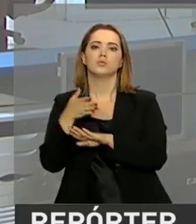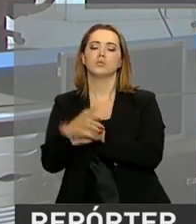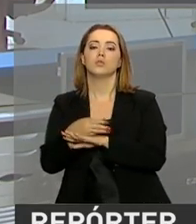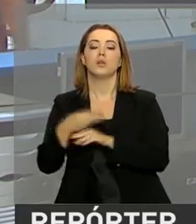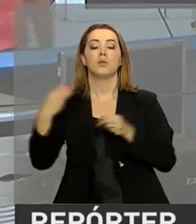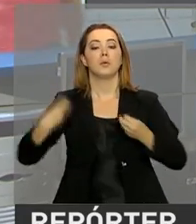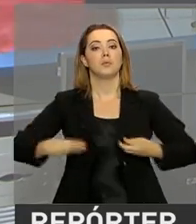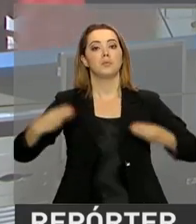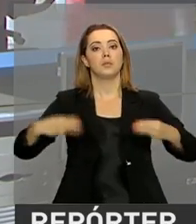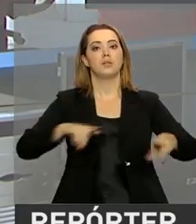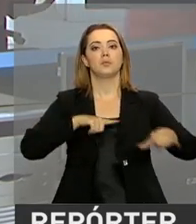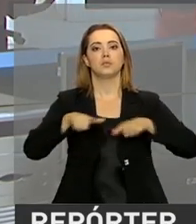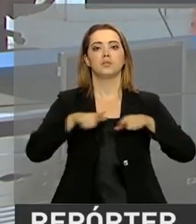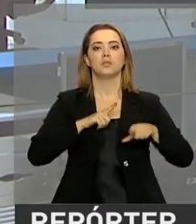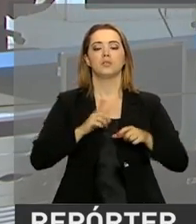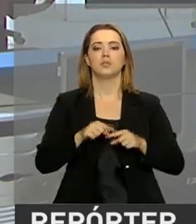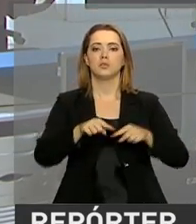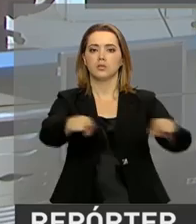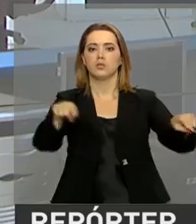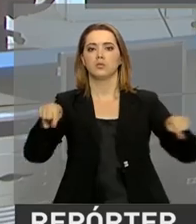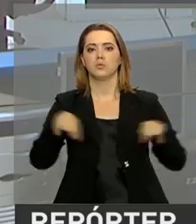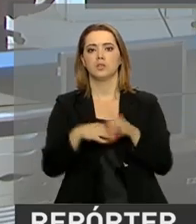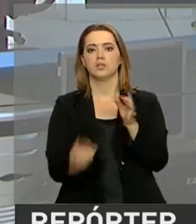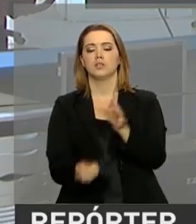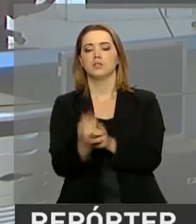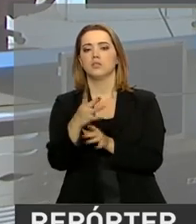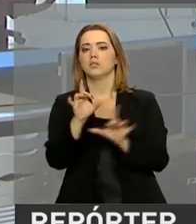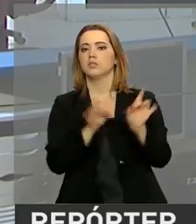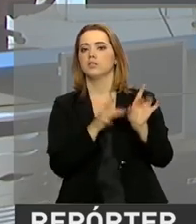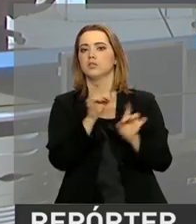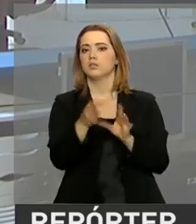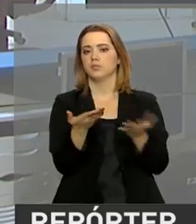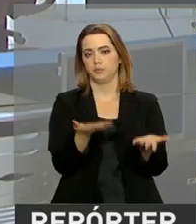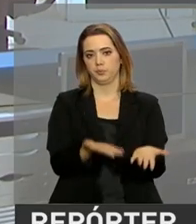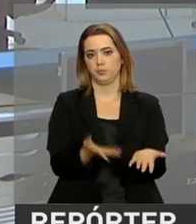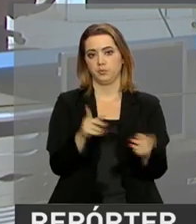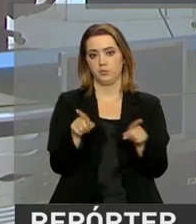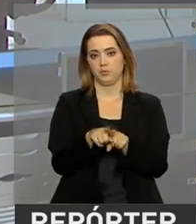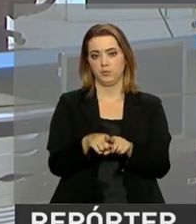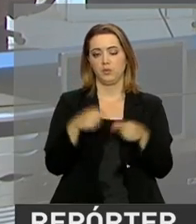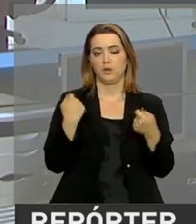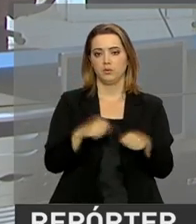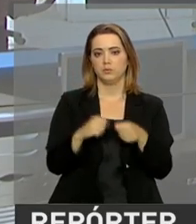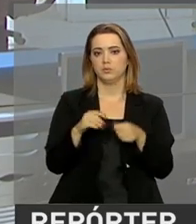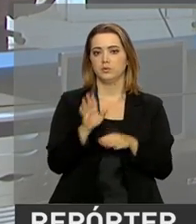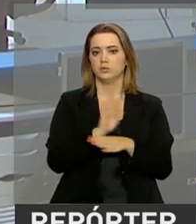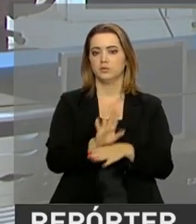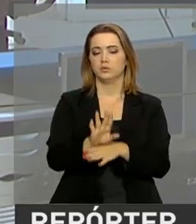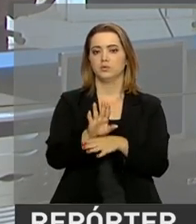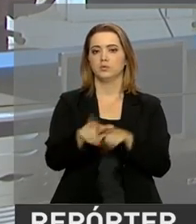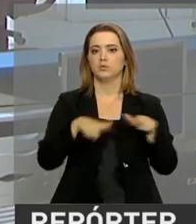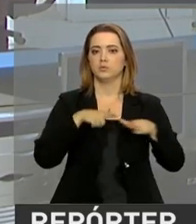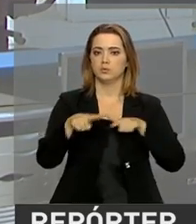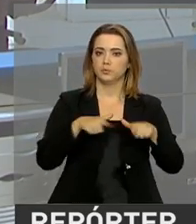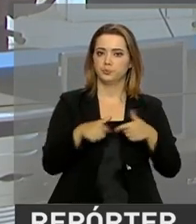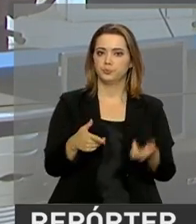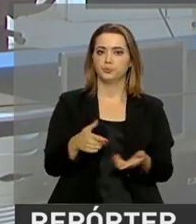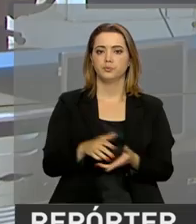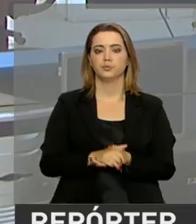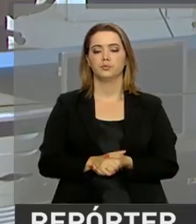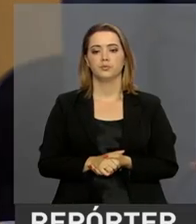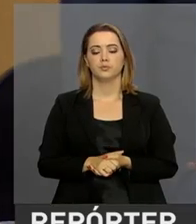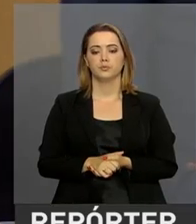do trabalho vão contar com uma sala criada especialmente para eles com a infraestrutura necessária para o adequado se exercício da